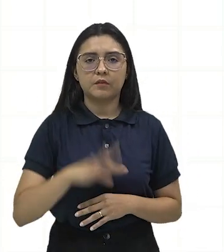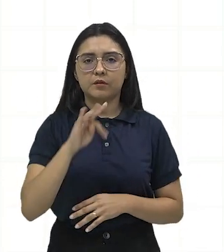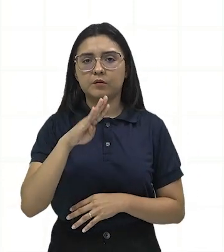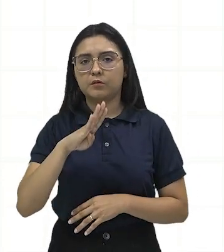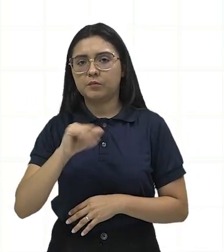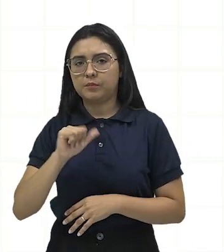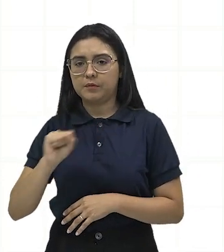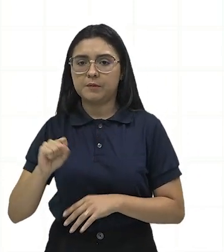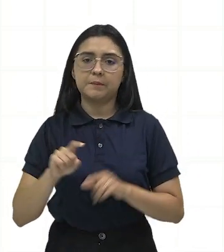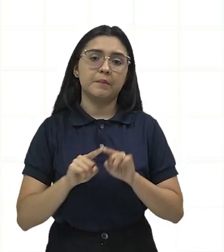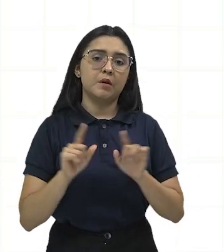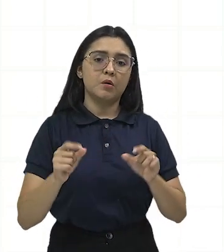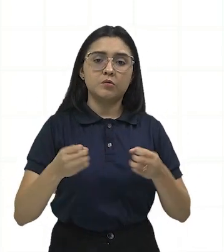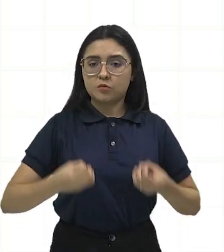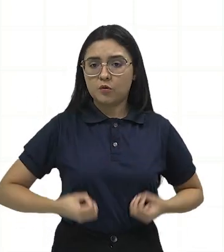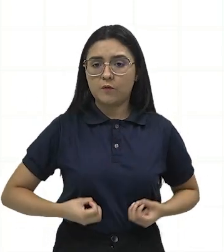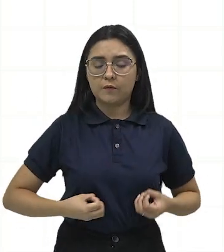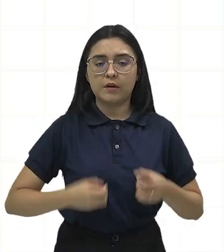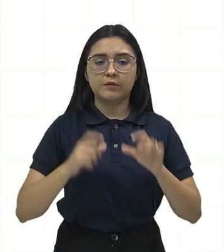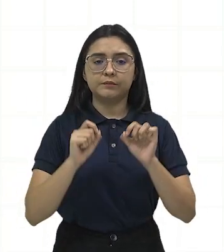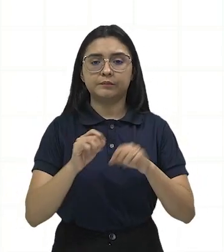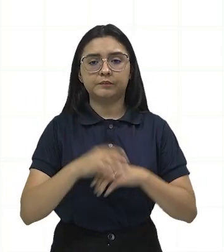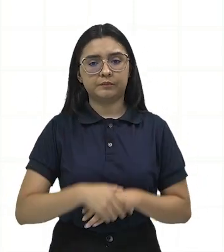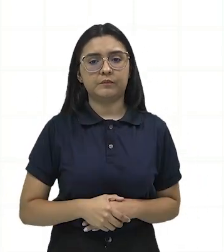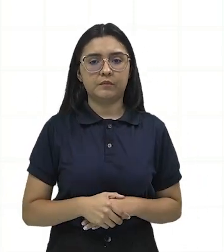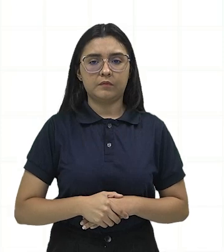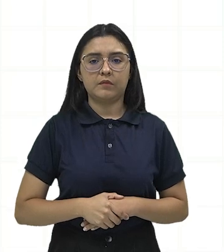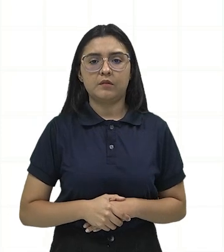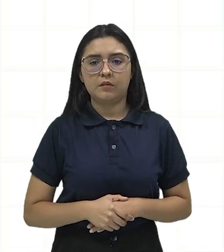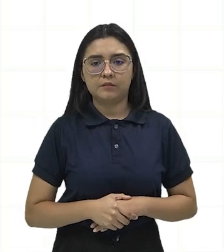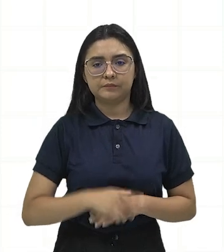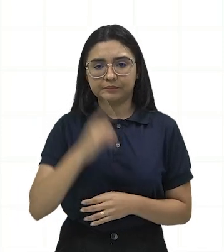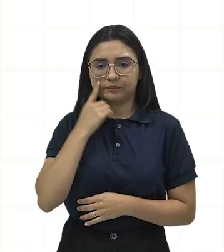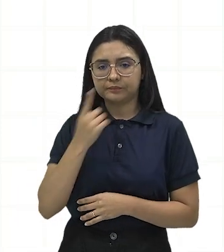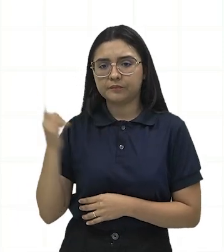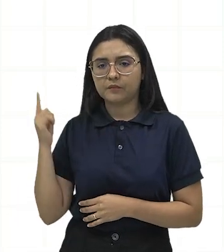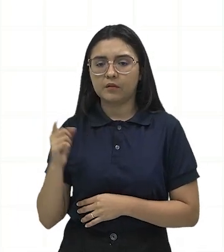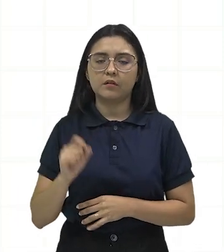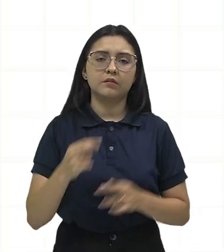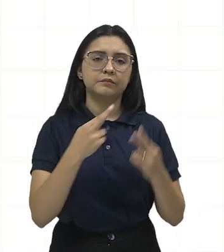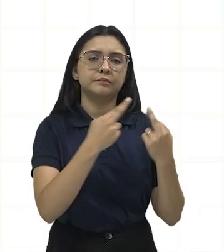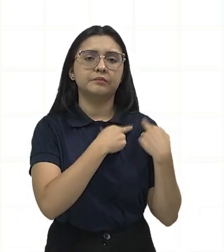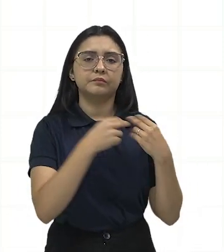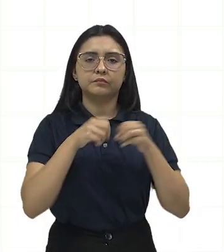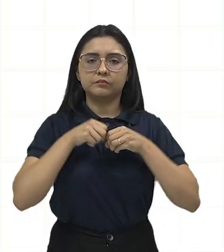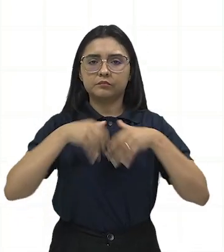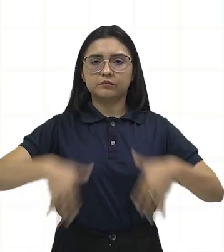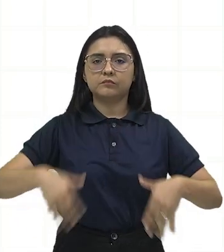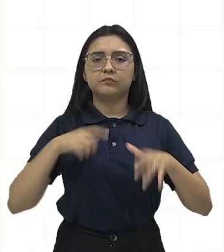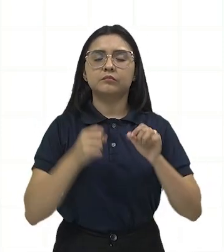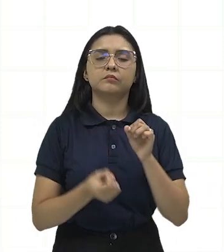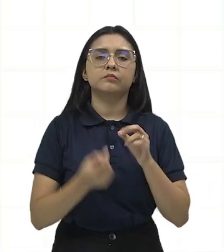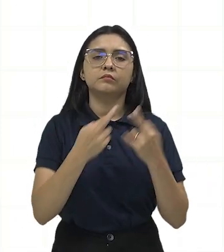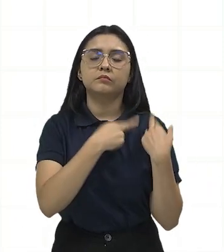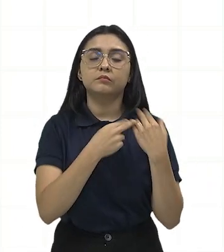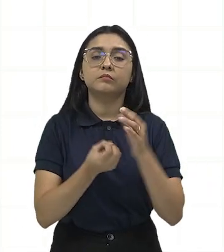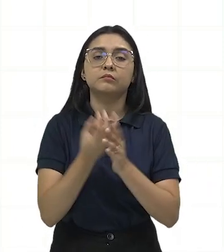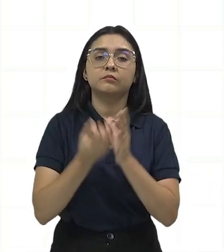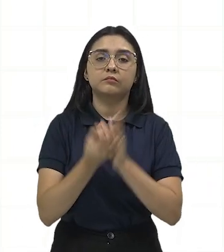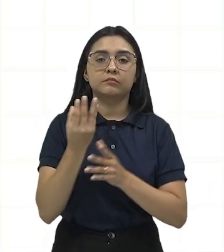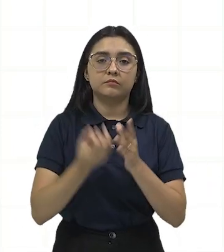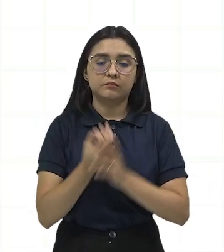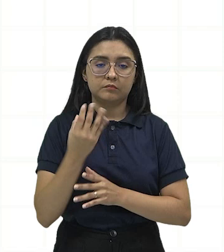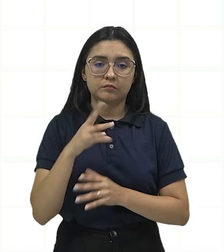os ovários, eles são as glândulas, tá? Que vão estar bem aqui, olha, responsáveis por produzir ovócitos, e